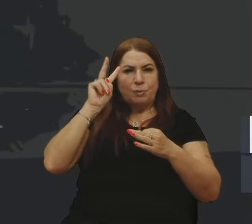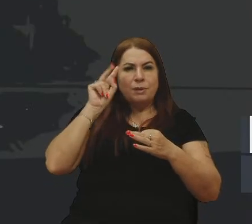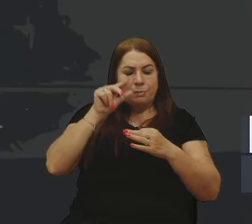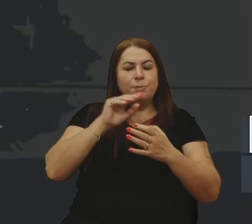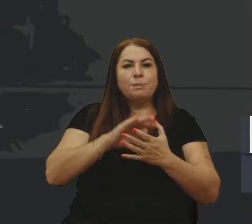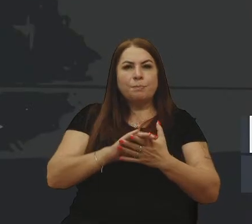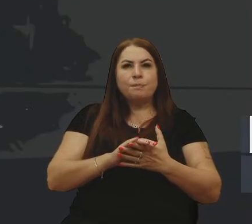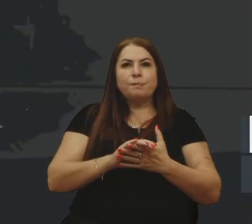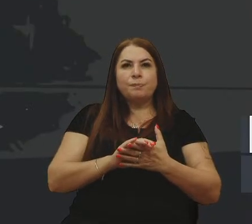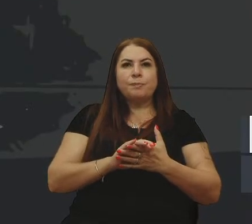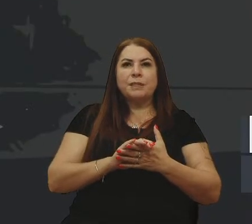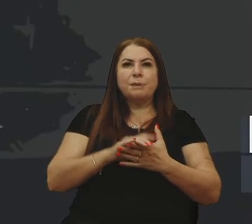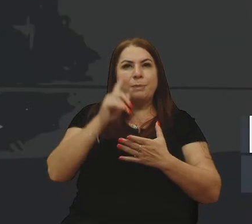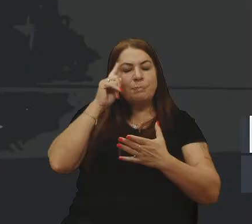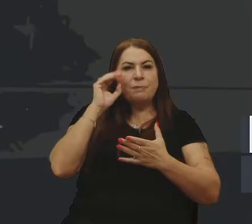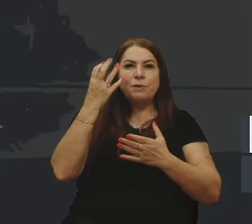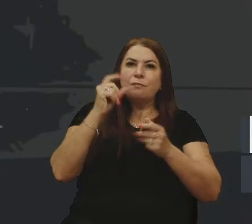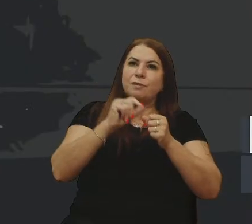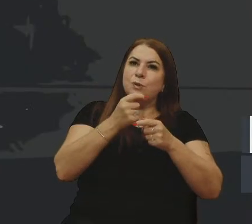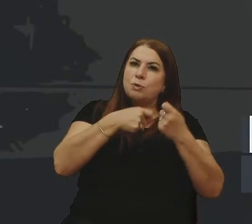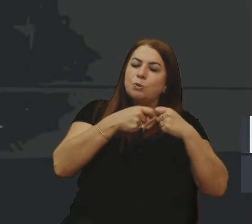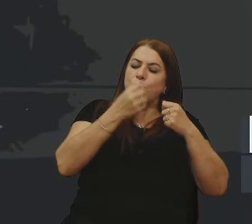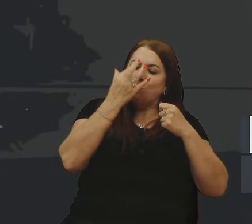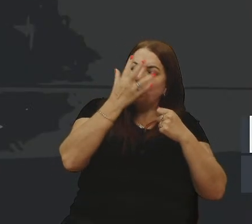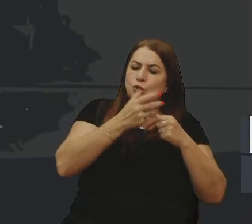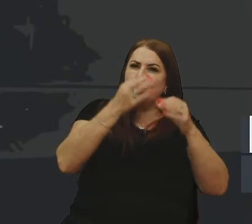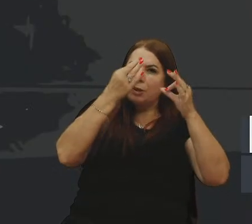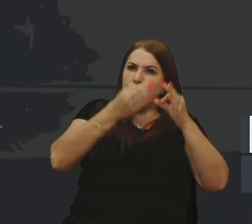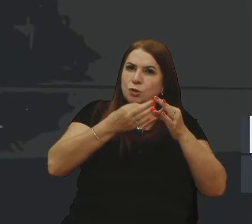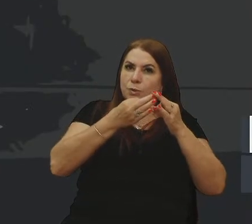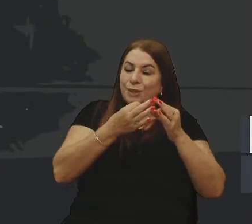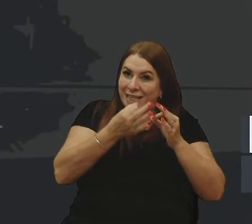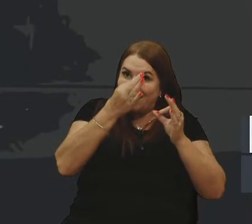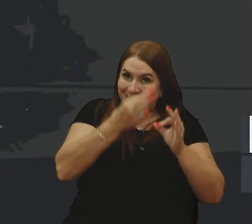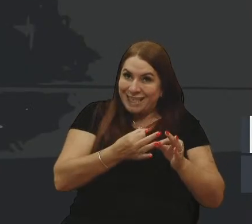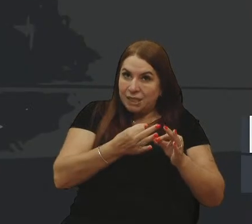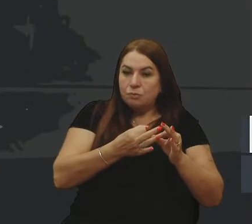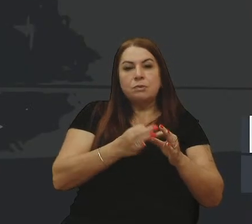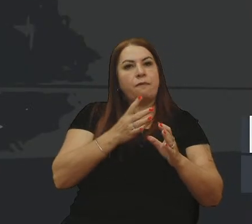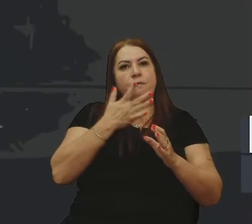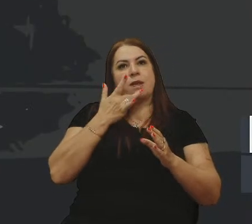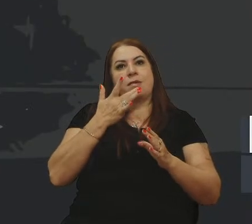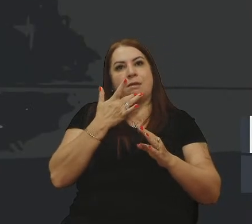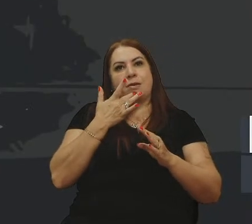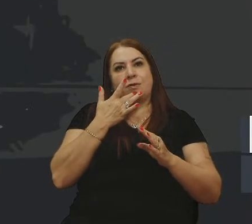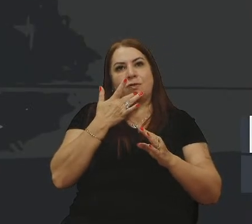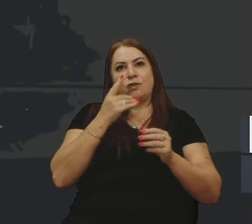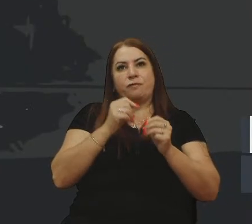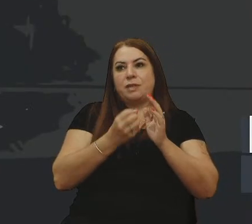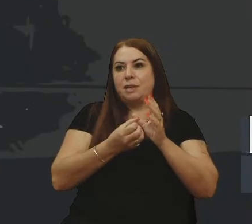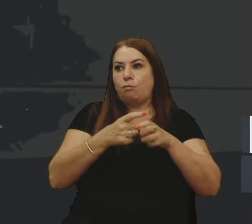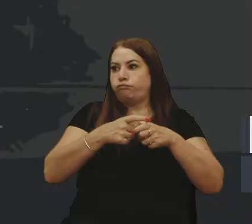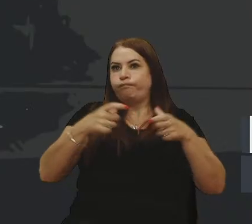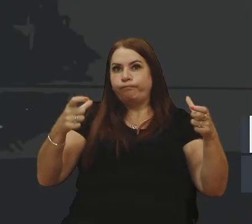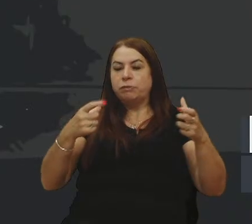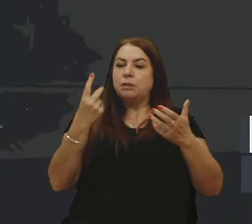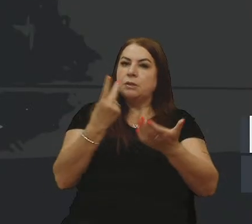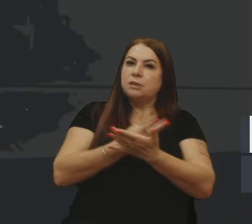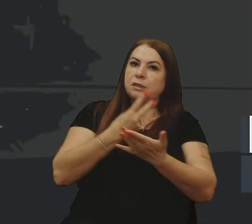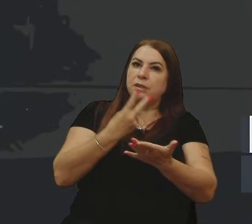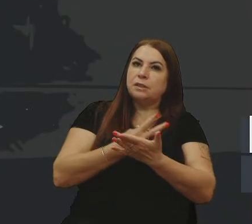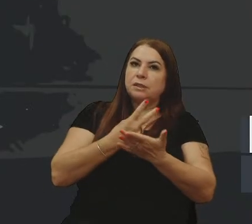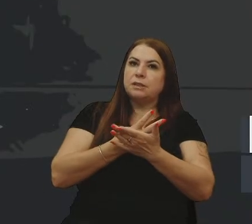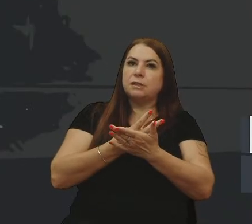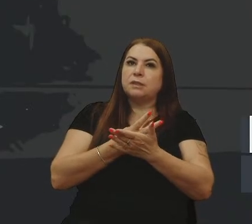Assim. A gente tomou a decisão, vamos fazer esse negócio bem bonitinho, bem redondinho, porque se der certo, é fácil de fazer ele crescer. Se der errado, a gente